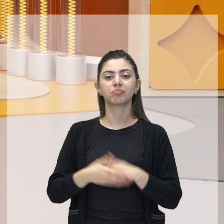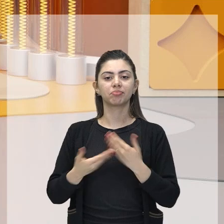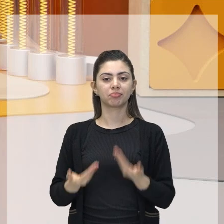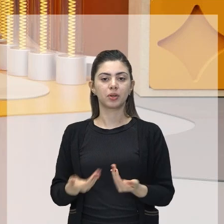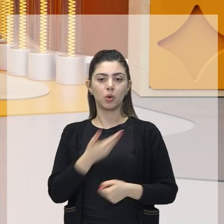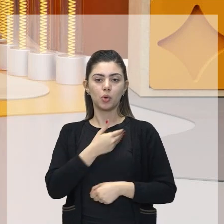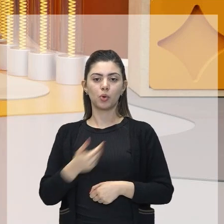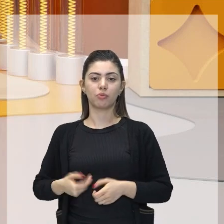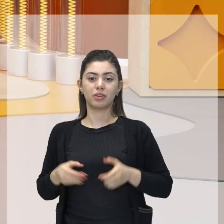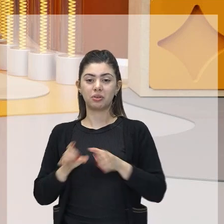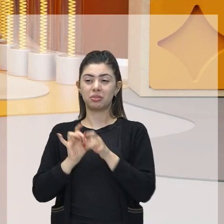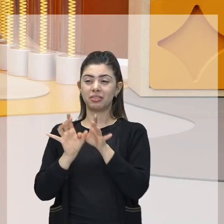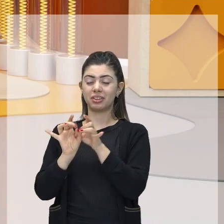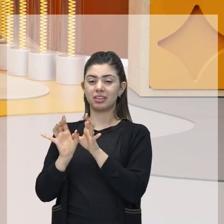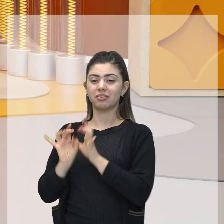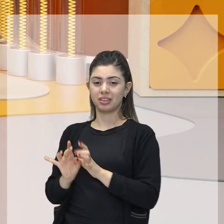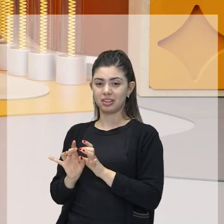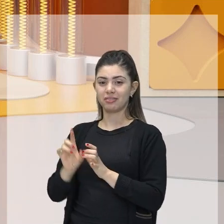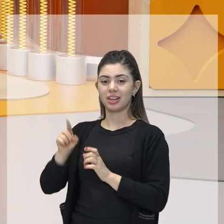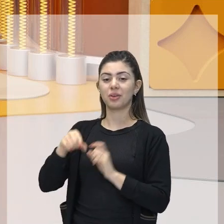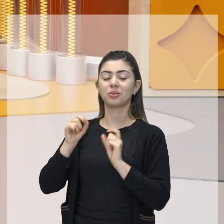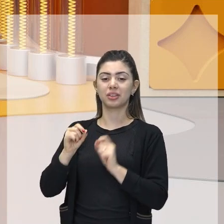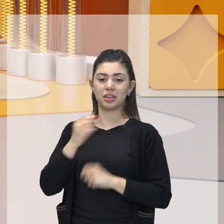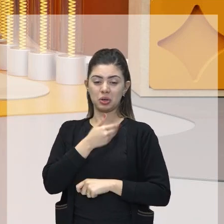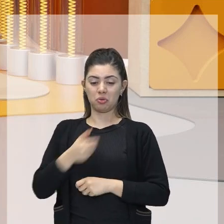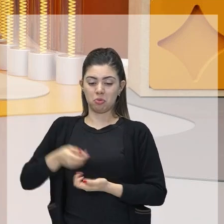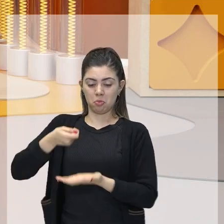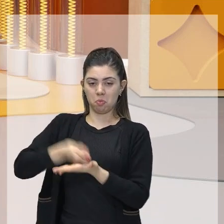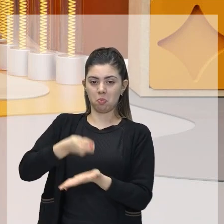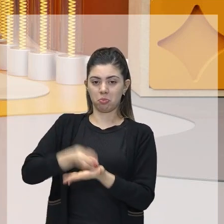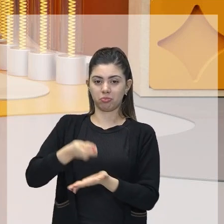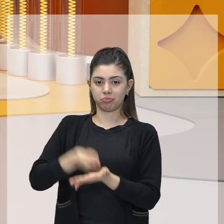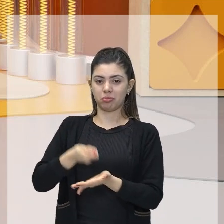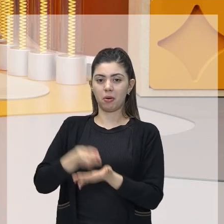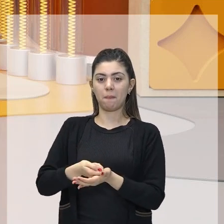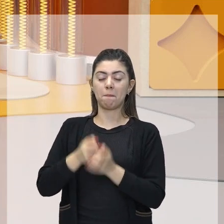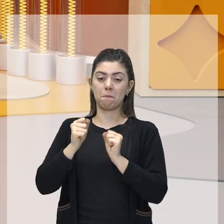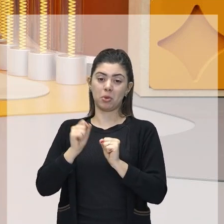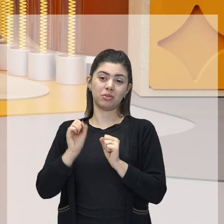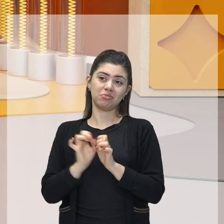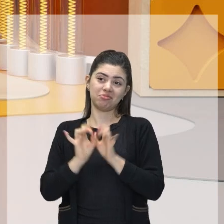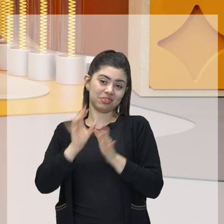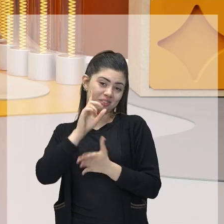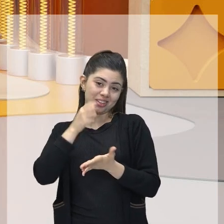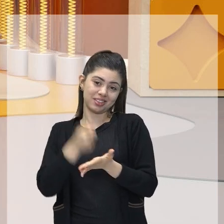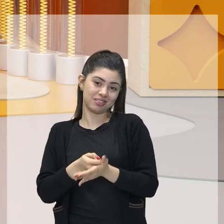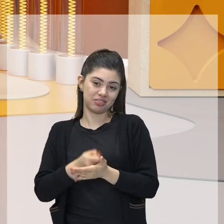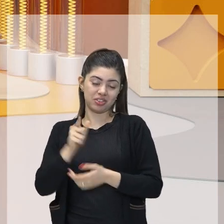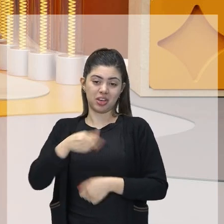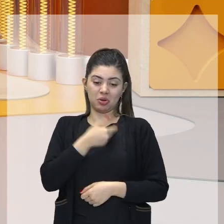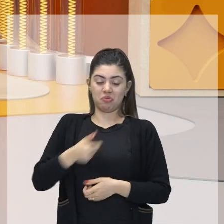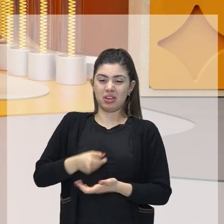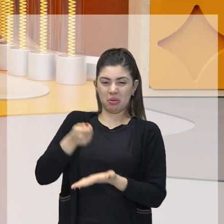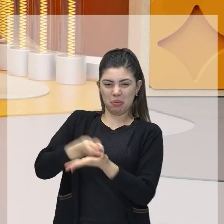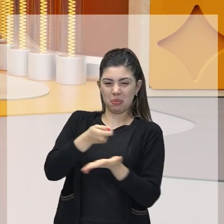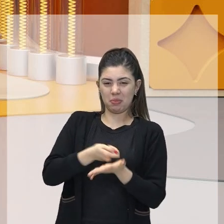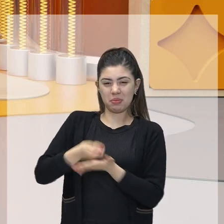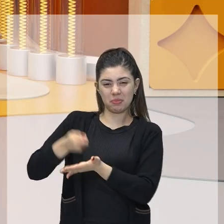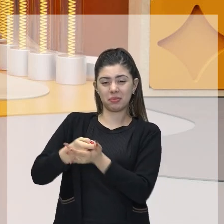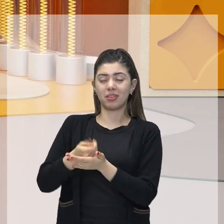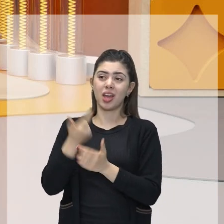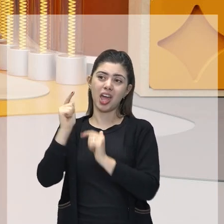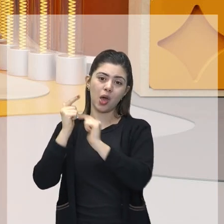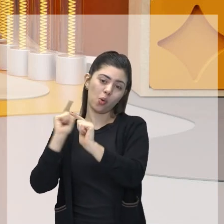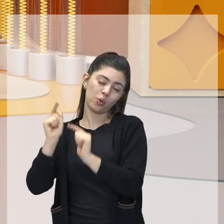chama ditadura, né? Onde o dono ali, da ditadura ali, ele pode tudo, né? Ditadura, autocracia, são outras formas